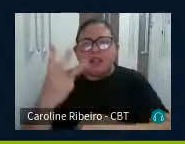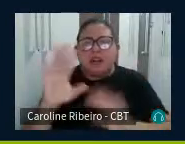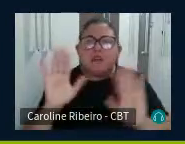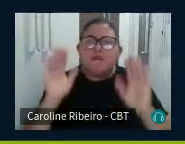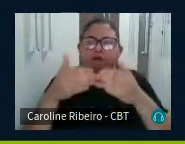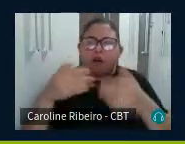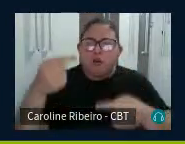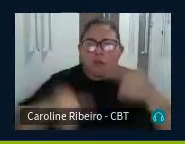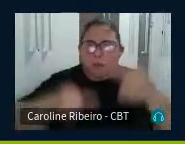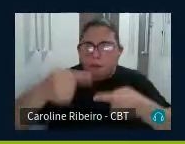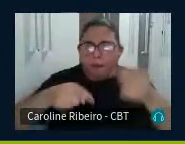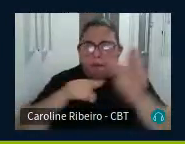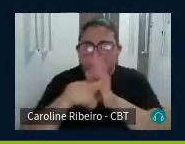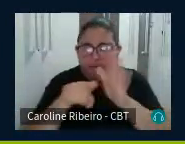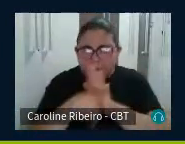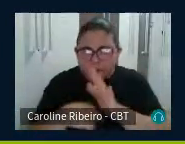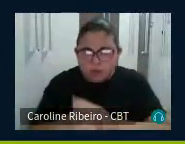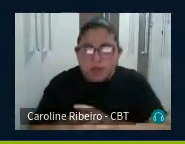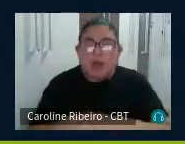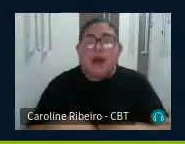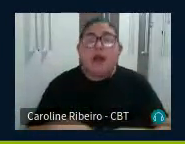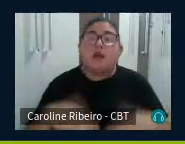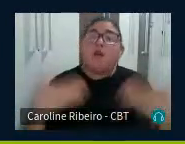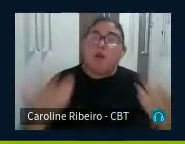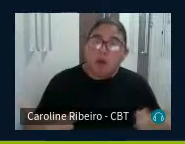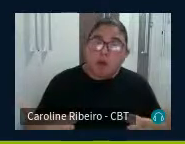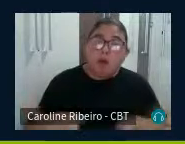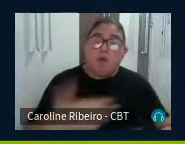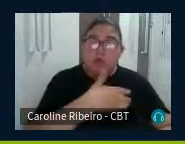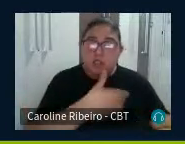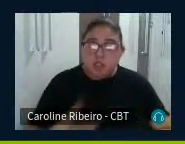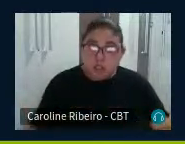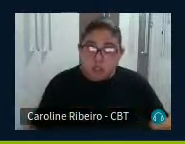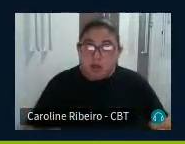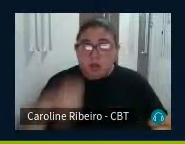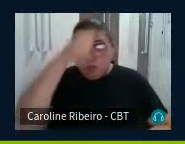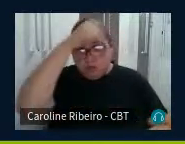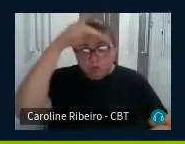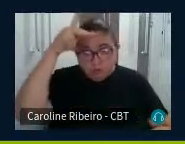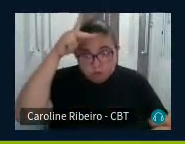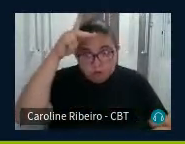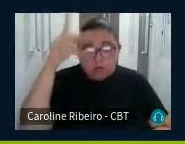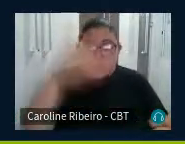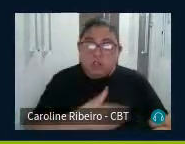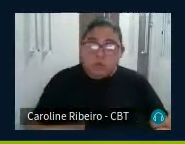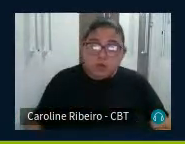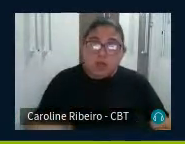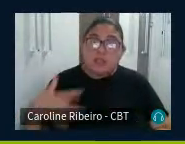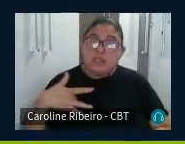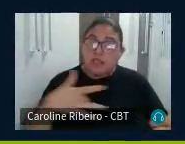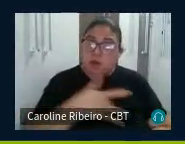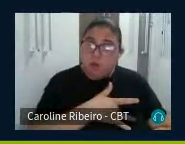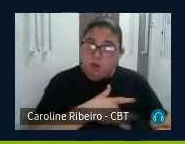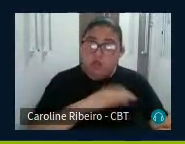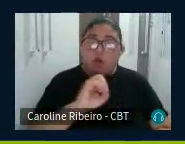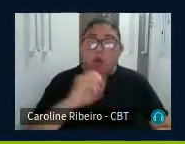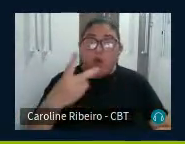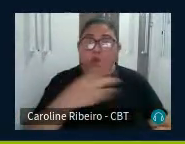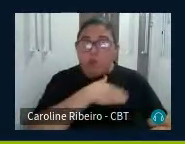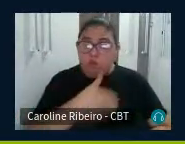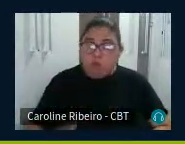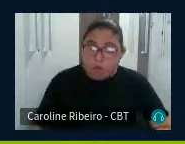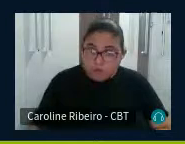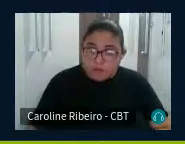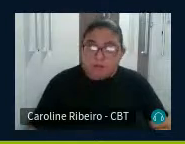em seguir ou gestão governamental, municipal, ou gestão pública em saúde. Foi o que eu escolhi. Eu nunca